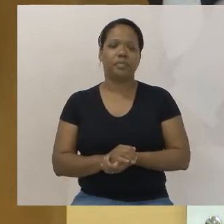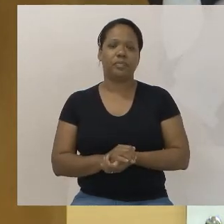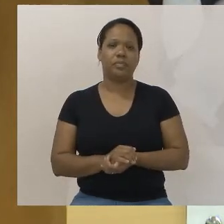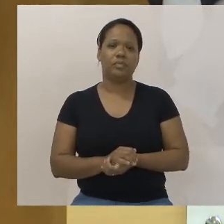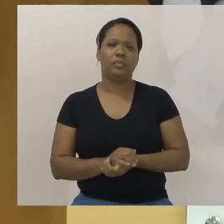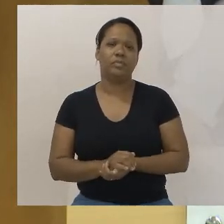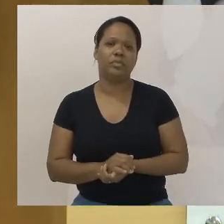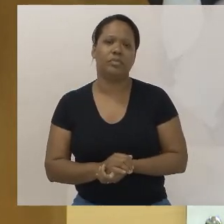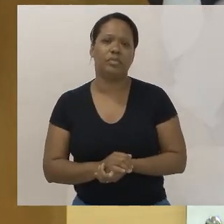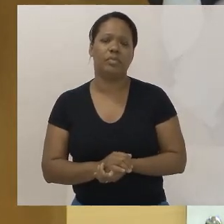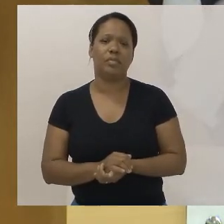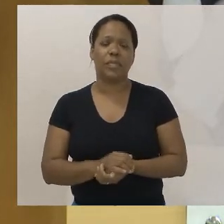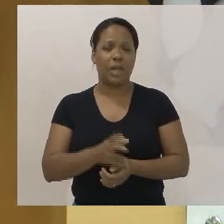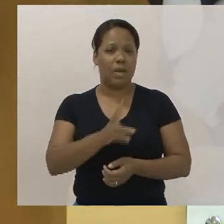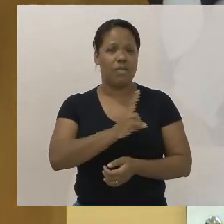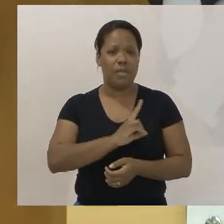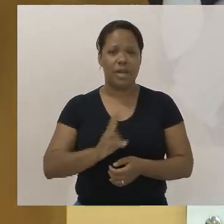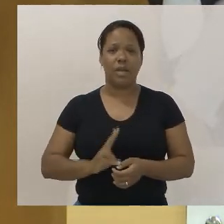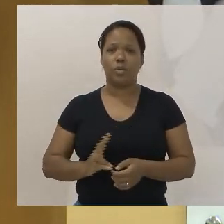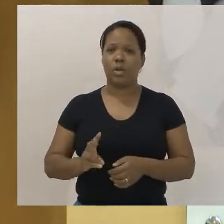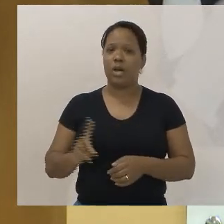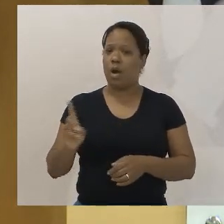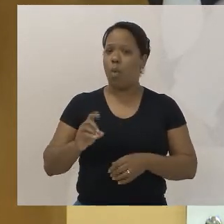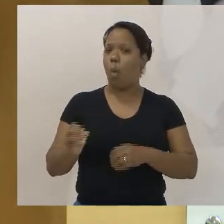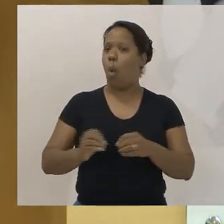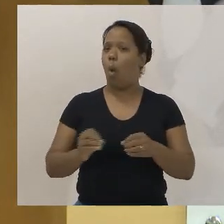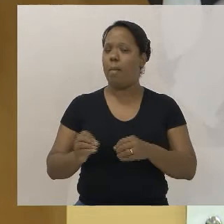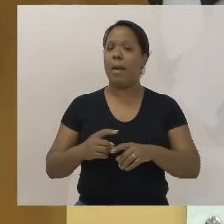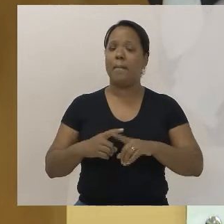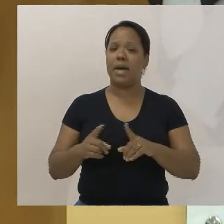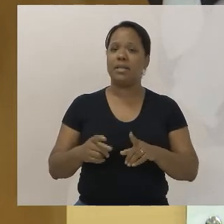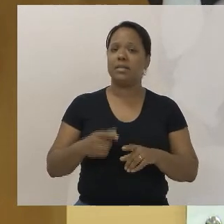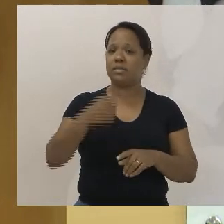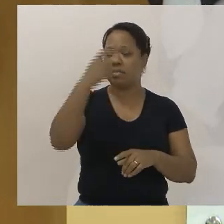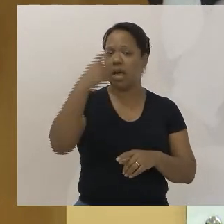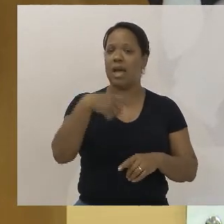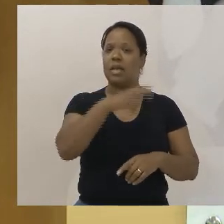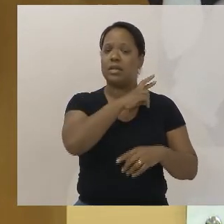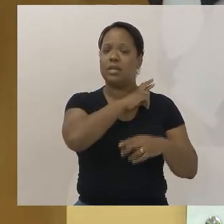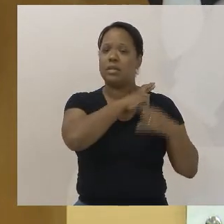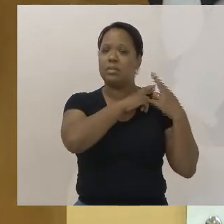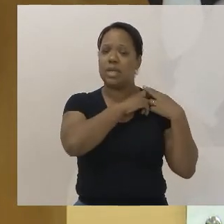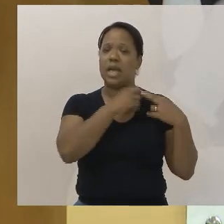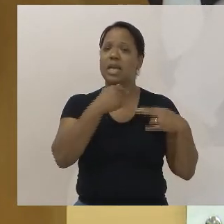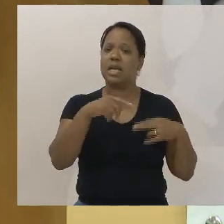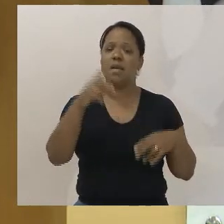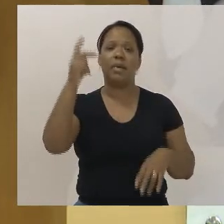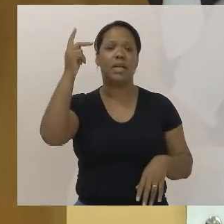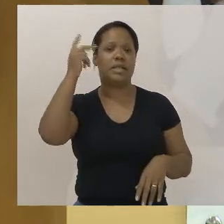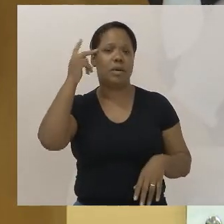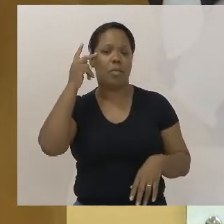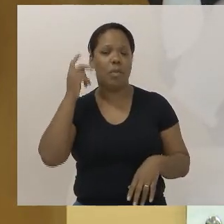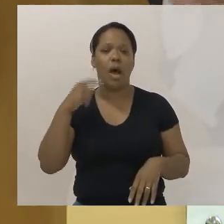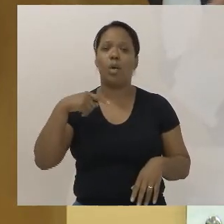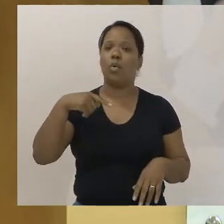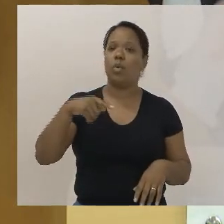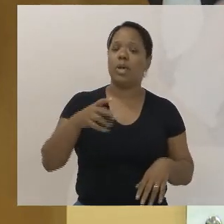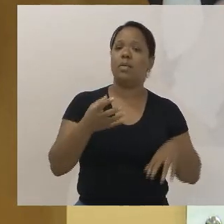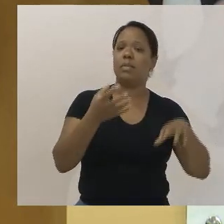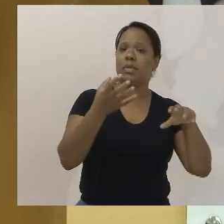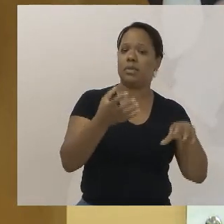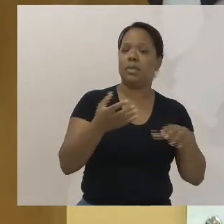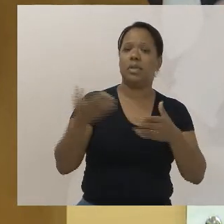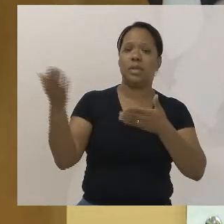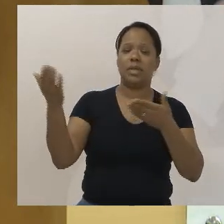o vereador ela não faz obra mas o nosso papel de atenção paulo dia ter brasil e trazer recursos para que o executivo possa trabalhar